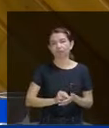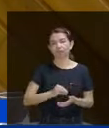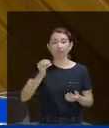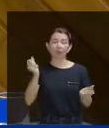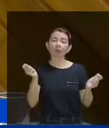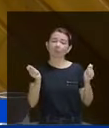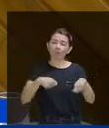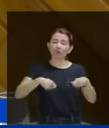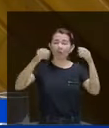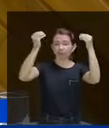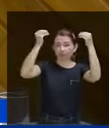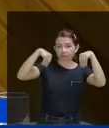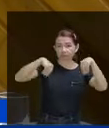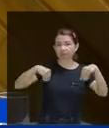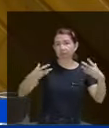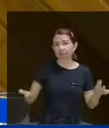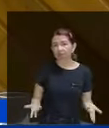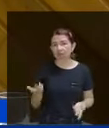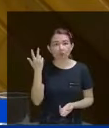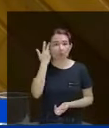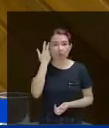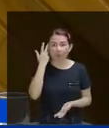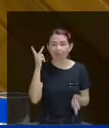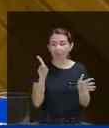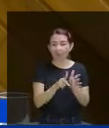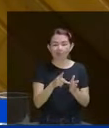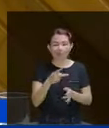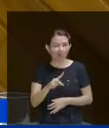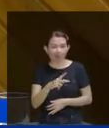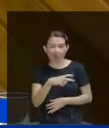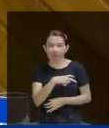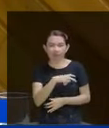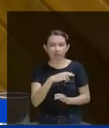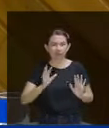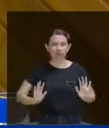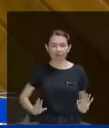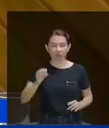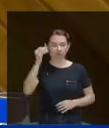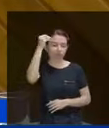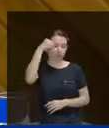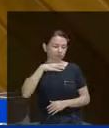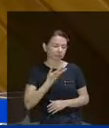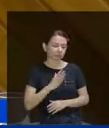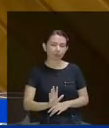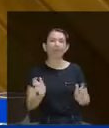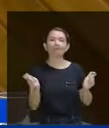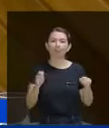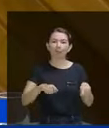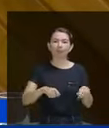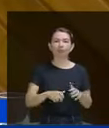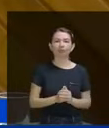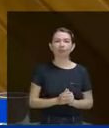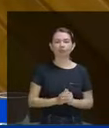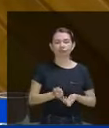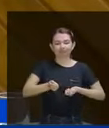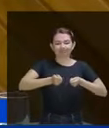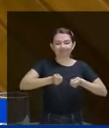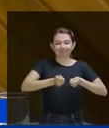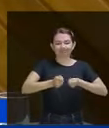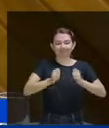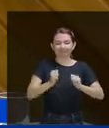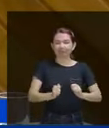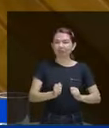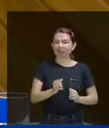desistência tácita de participar do pleito por motivos íntimos e pessoais não controláveis pelo Poder Judiciário.